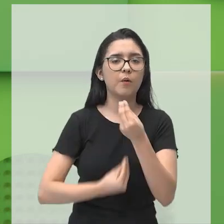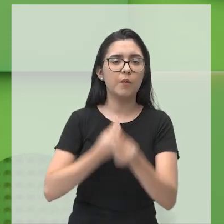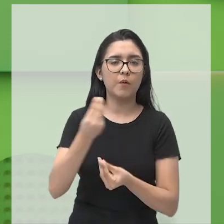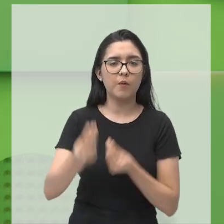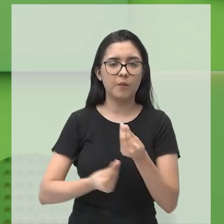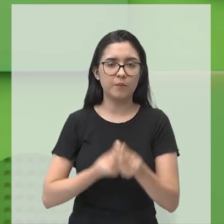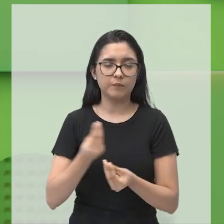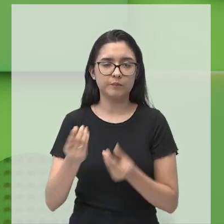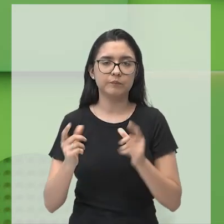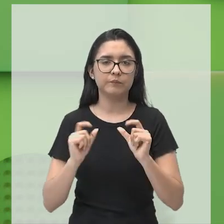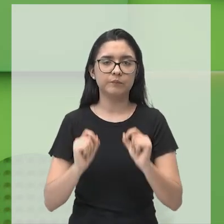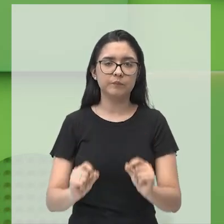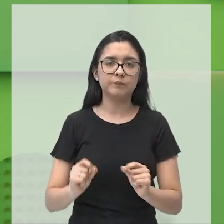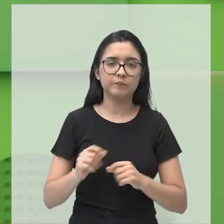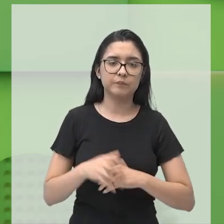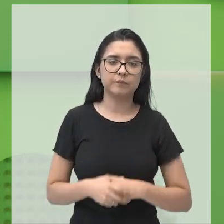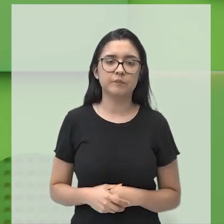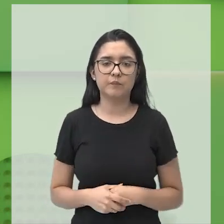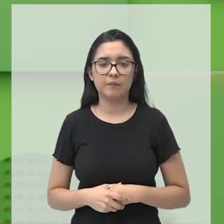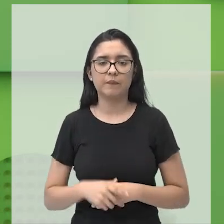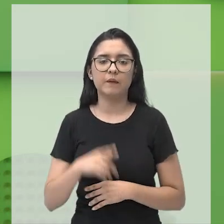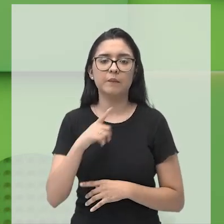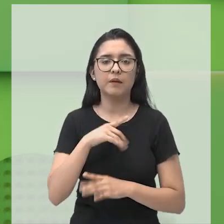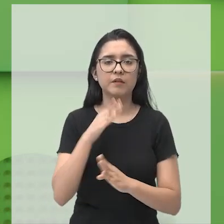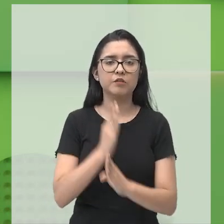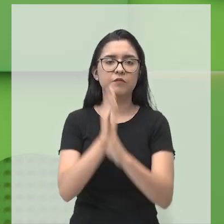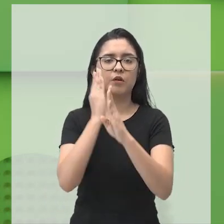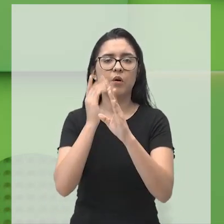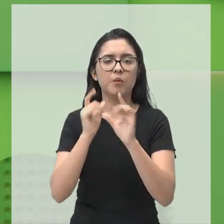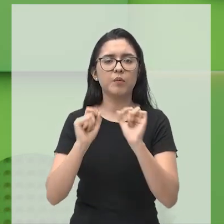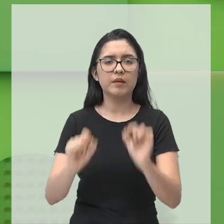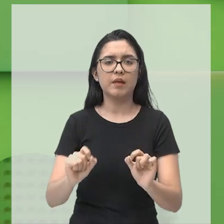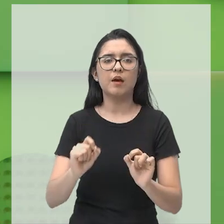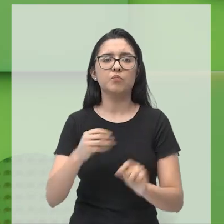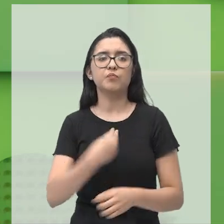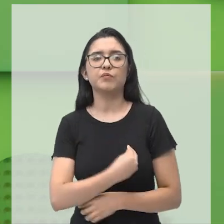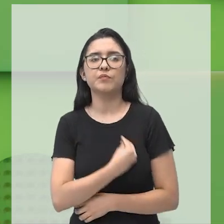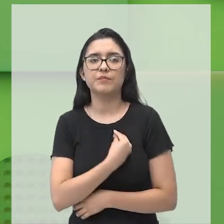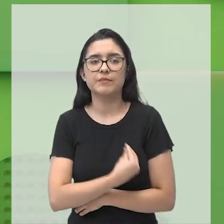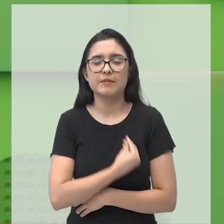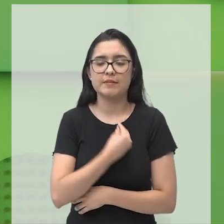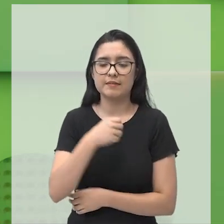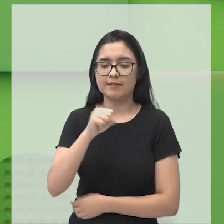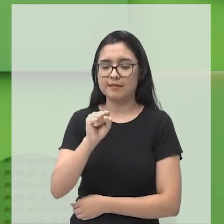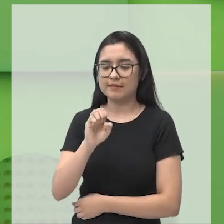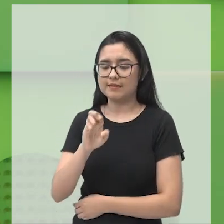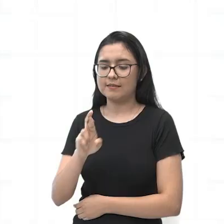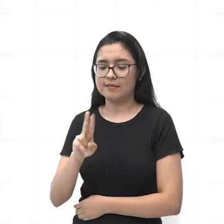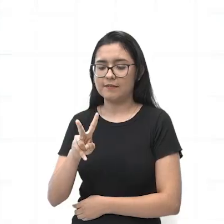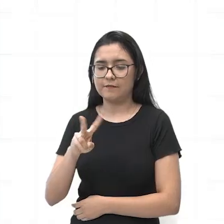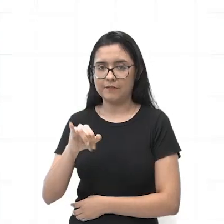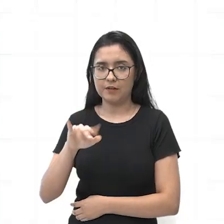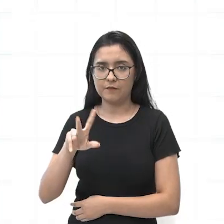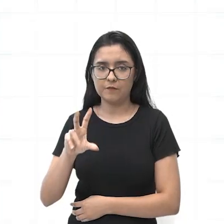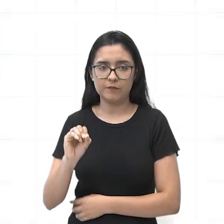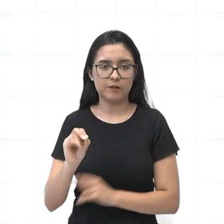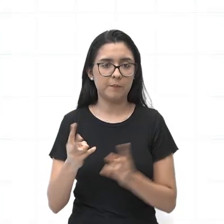o aumento da complexidade da identificação de um ser vivo. Então, observem aí a